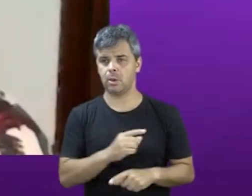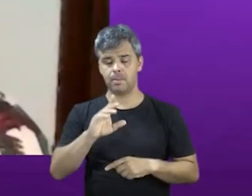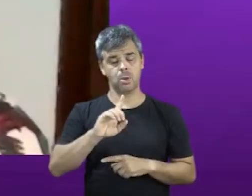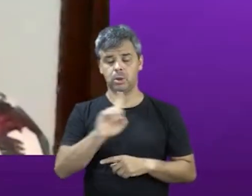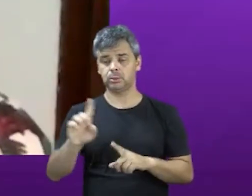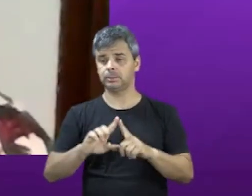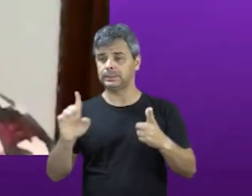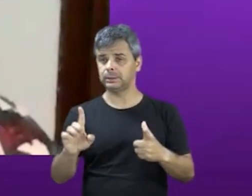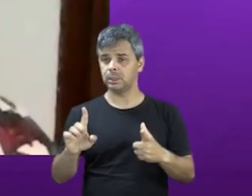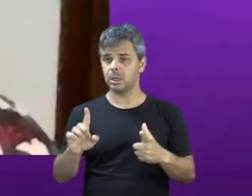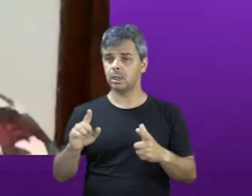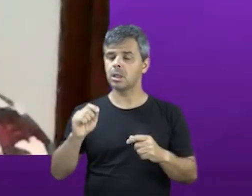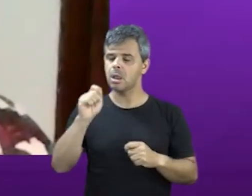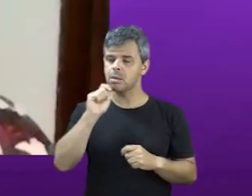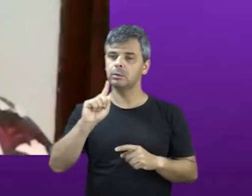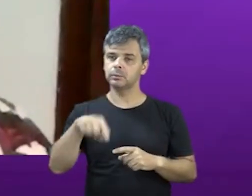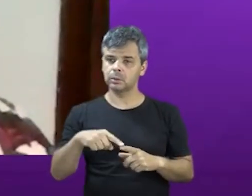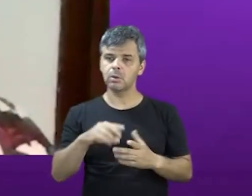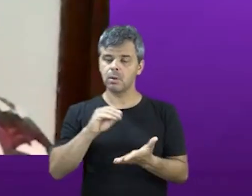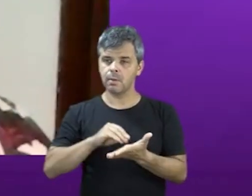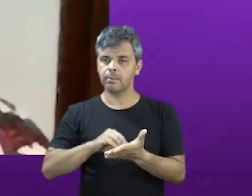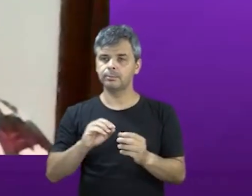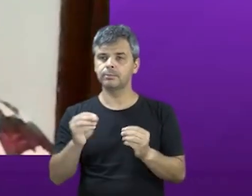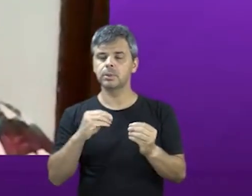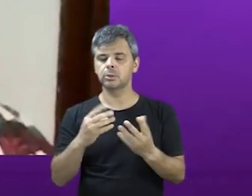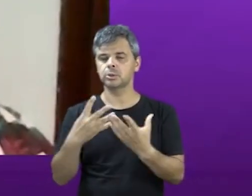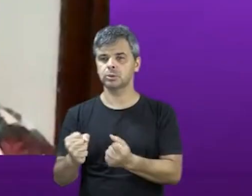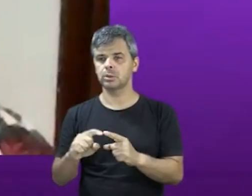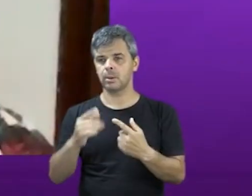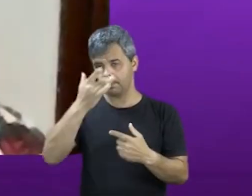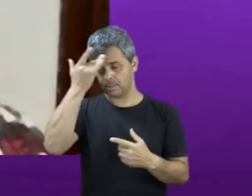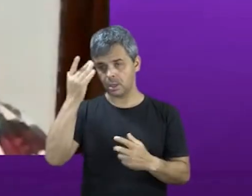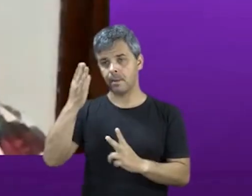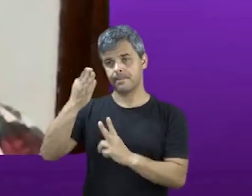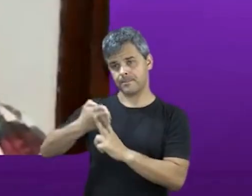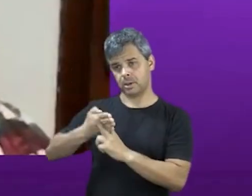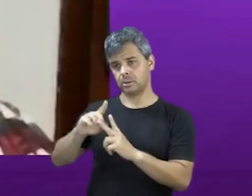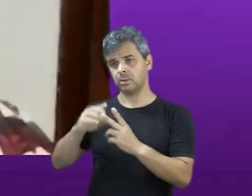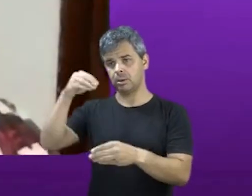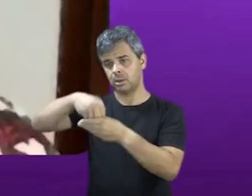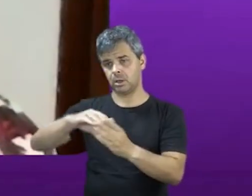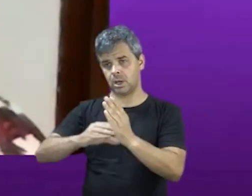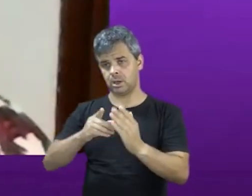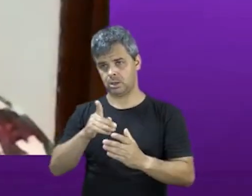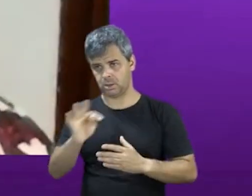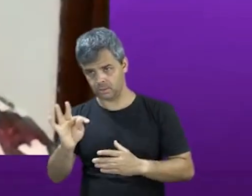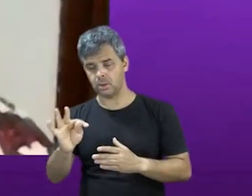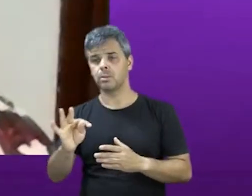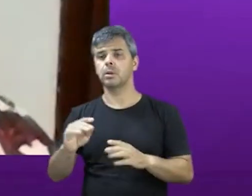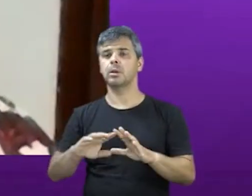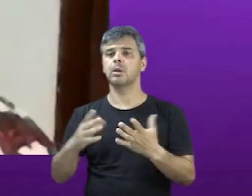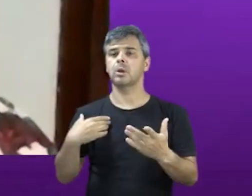isso, mas ainda assim, uma falta de ocupação das pessoas bissexuais dentro do Partido dos Trabalhadores